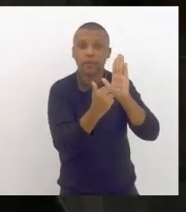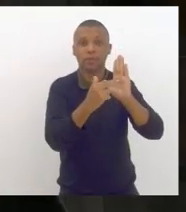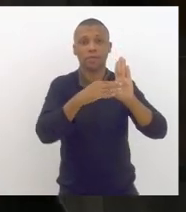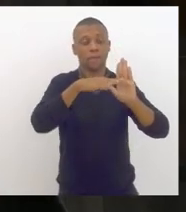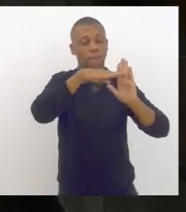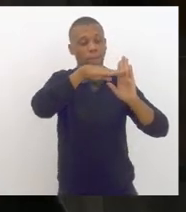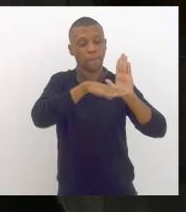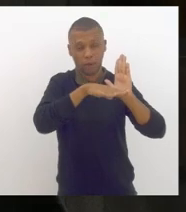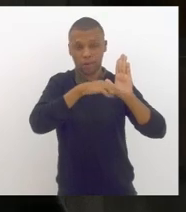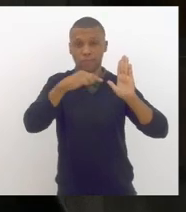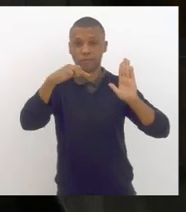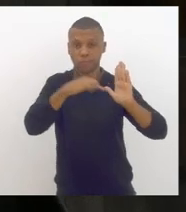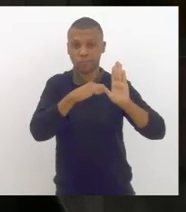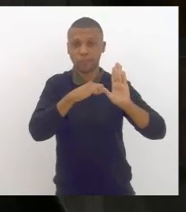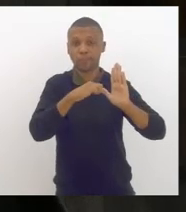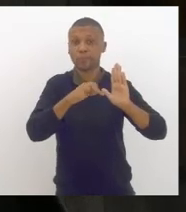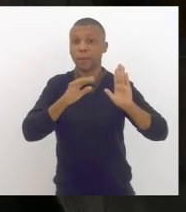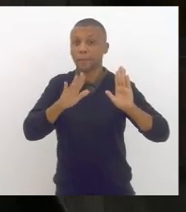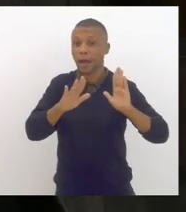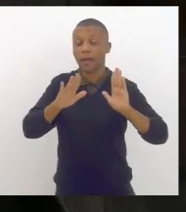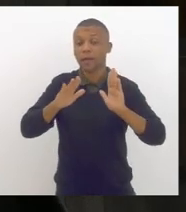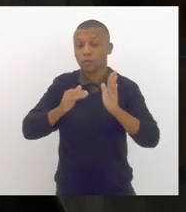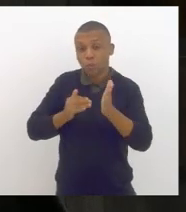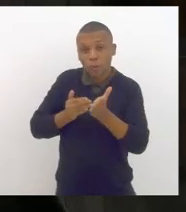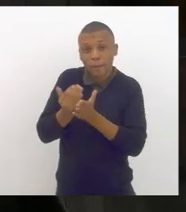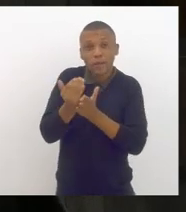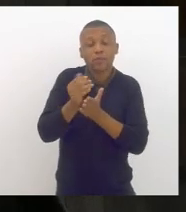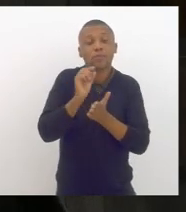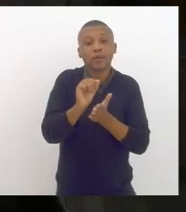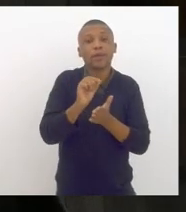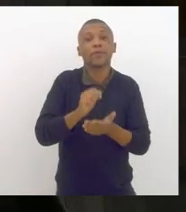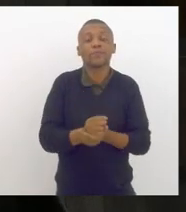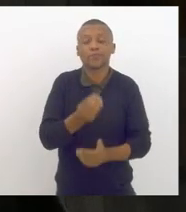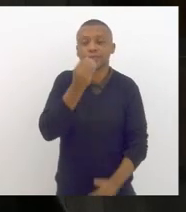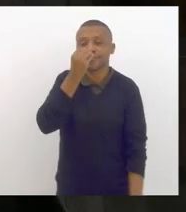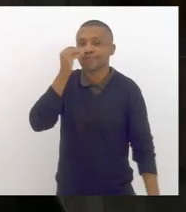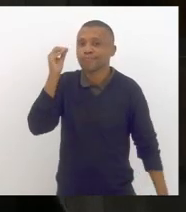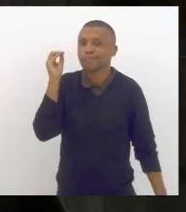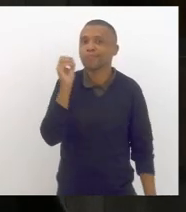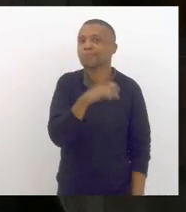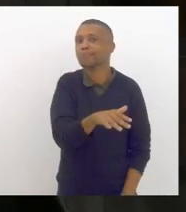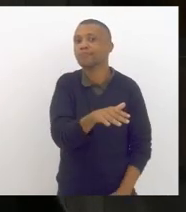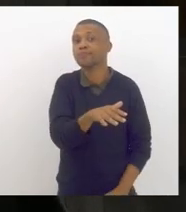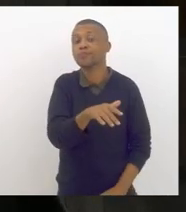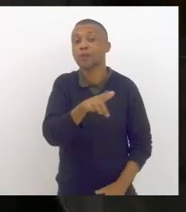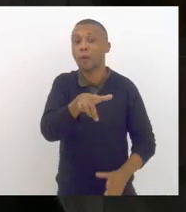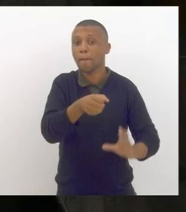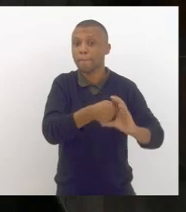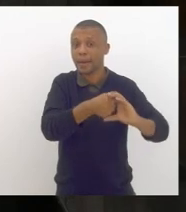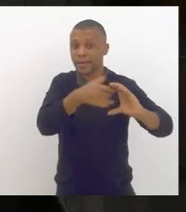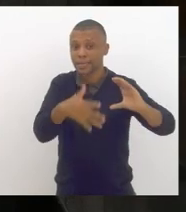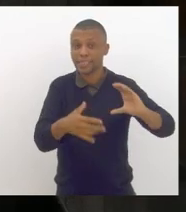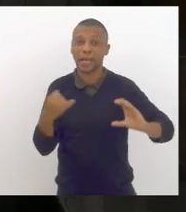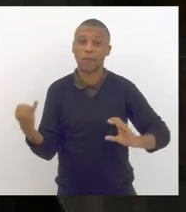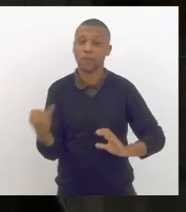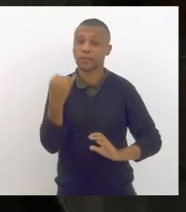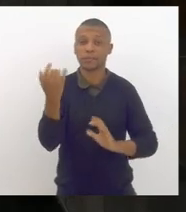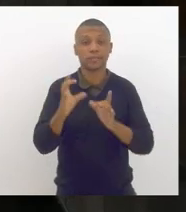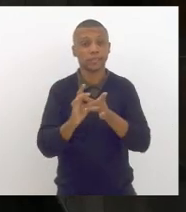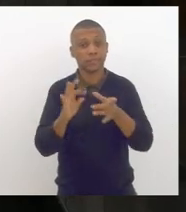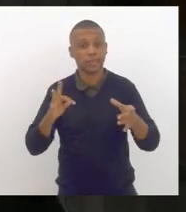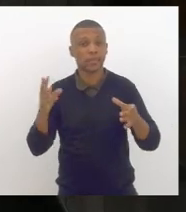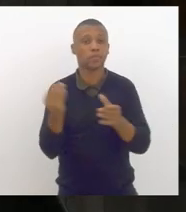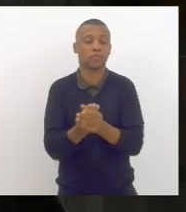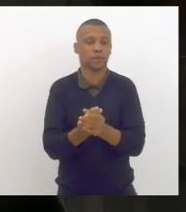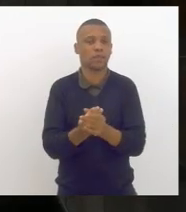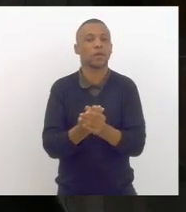scripts para a priori desautorizar né aquele elemento mais importante da Democracia que a